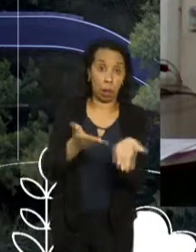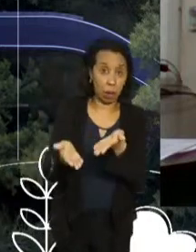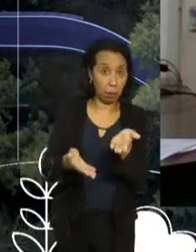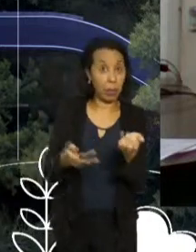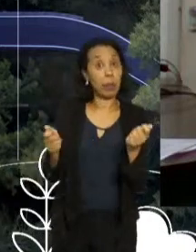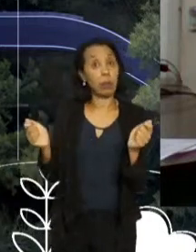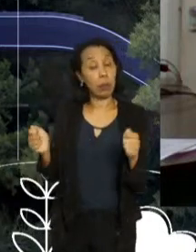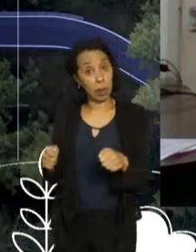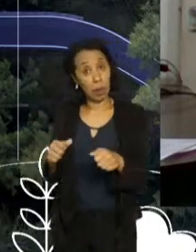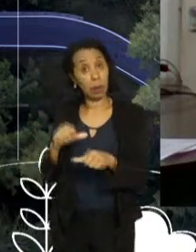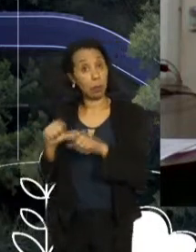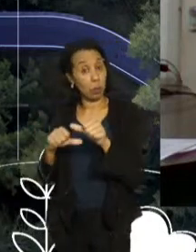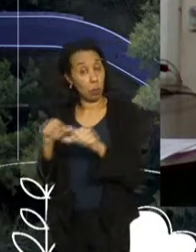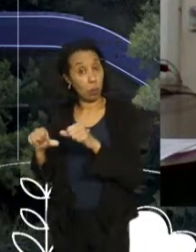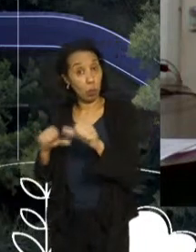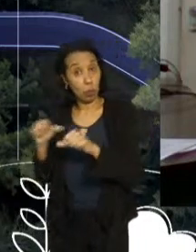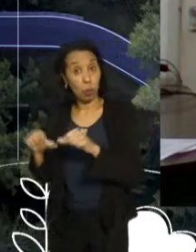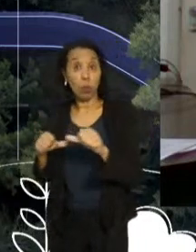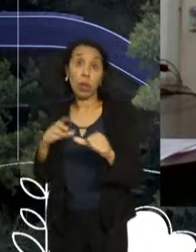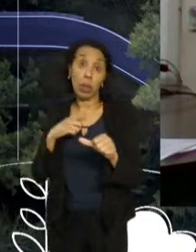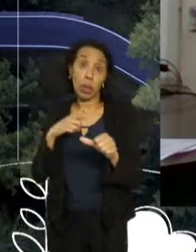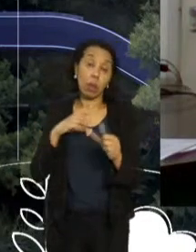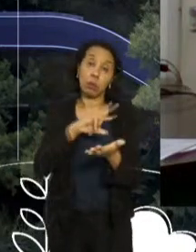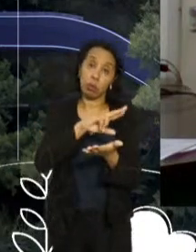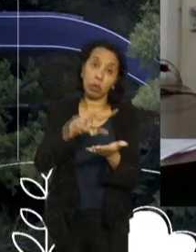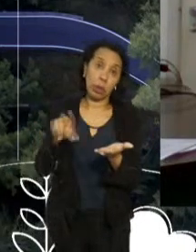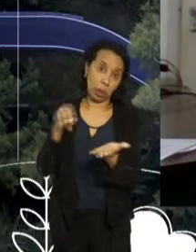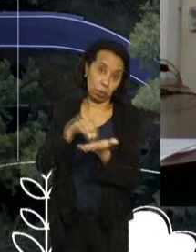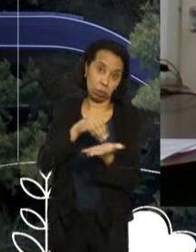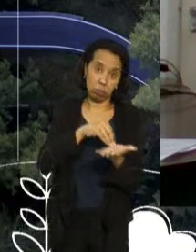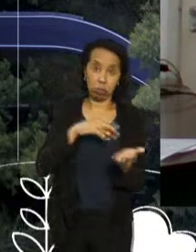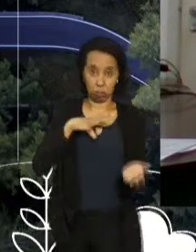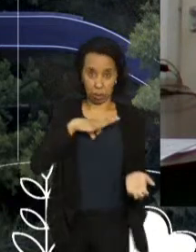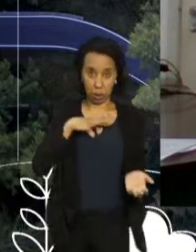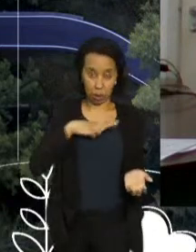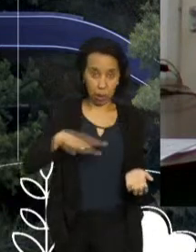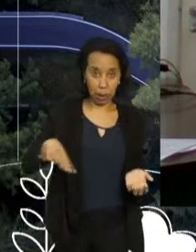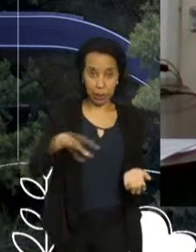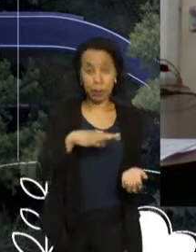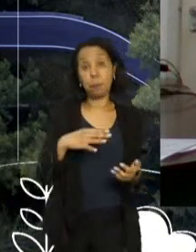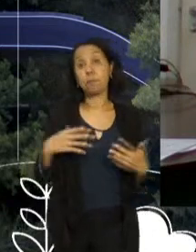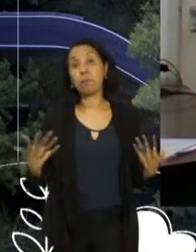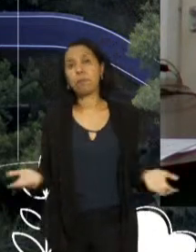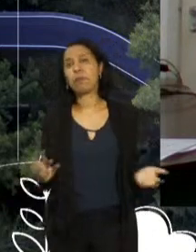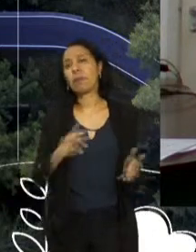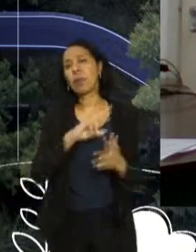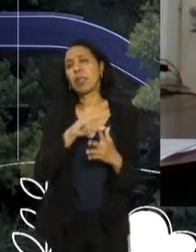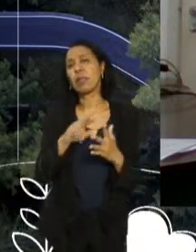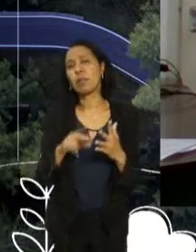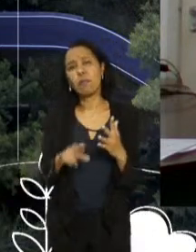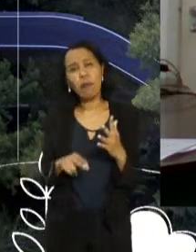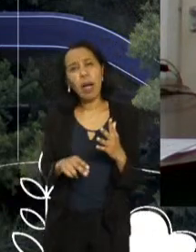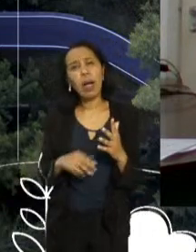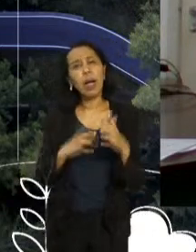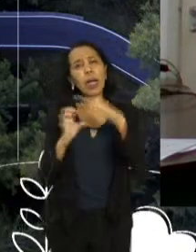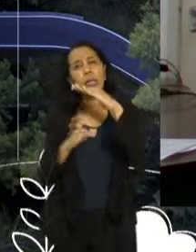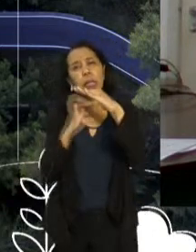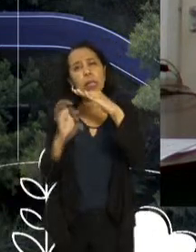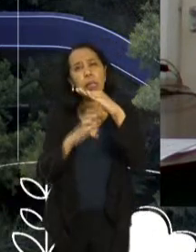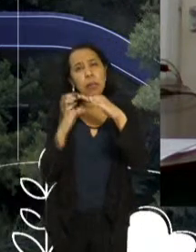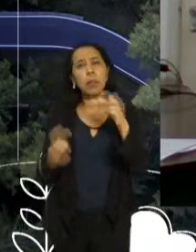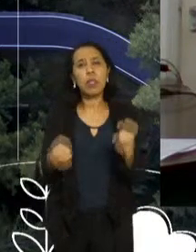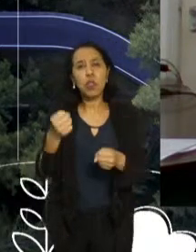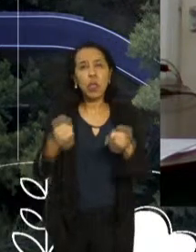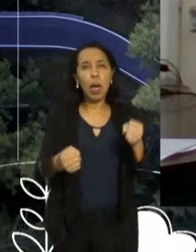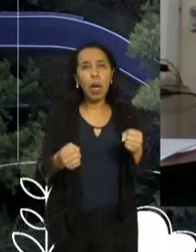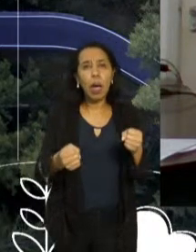aceitável que ele rodasse, pelo menos, dentro das grandes cidades. Então, várias montadoras tiraram o diesel da